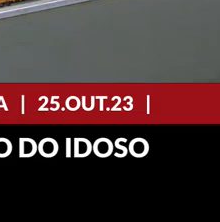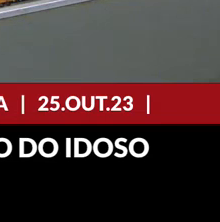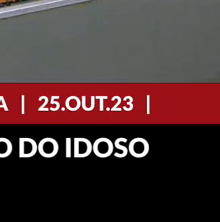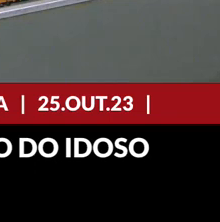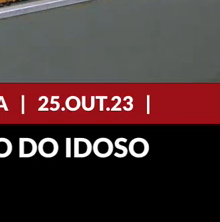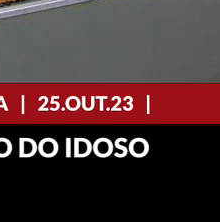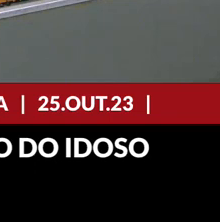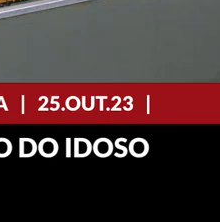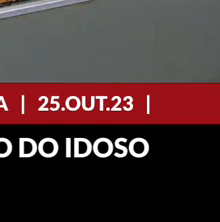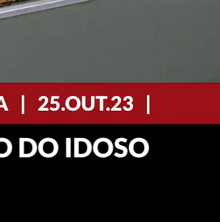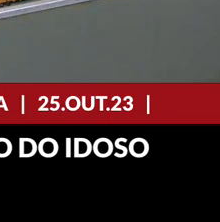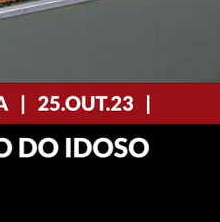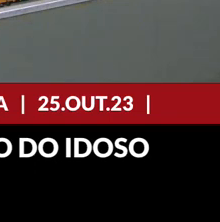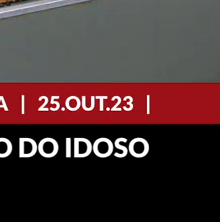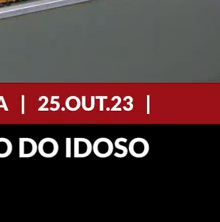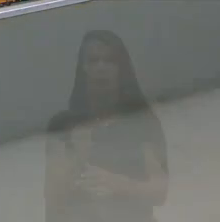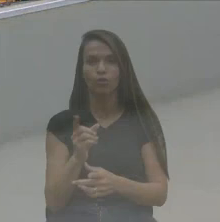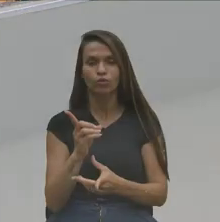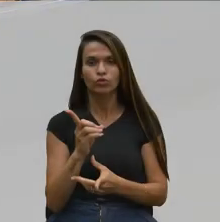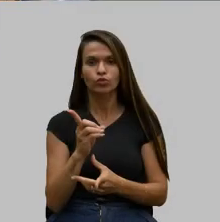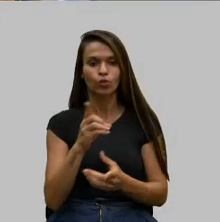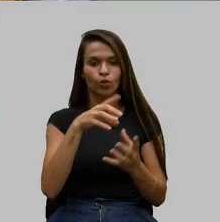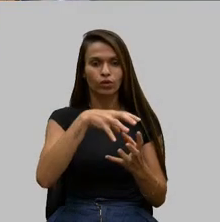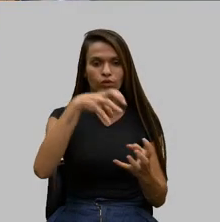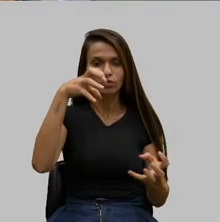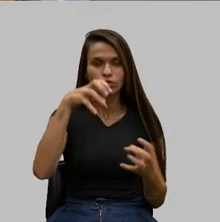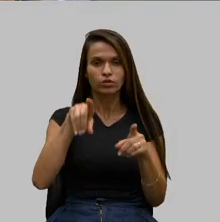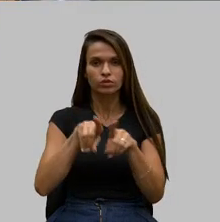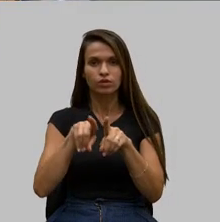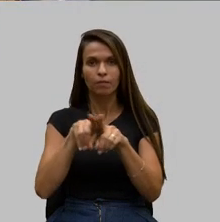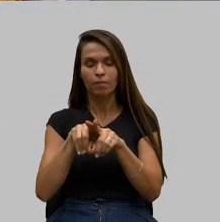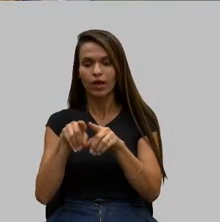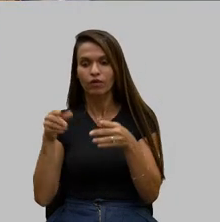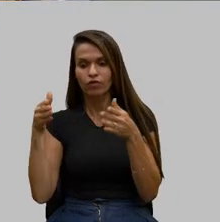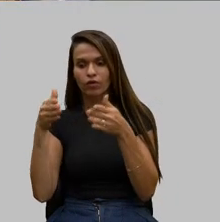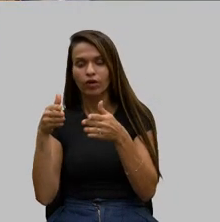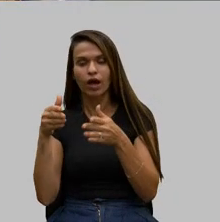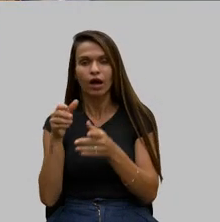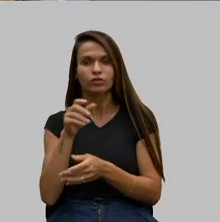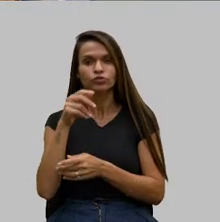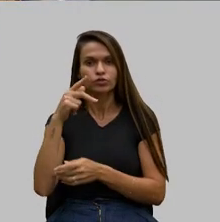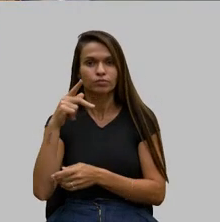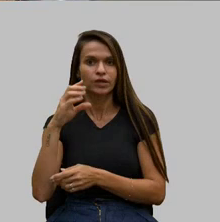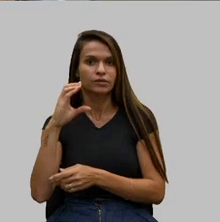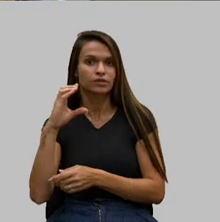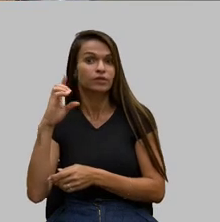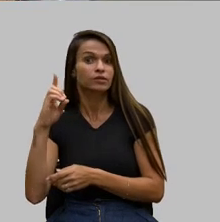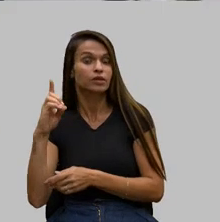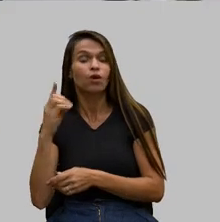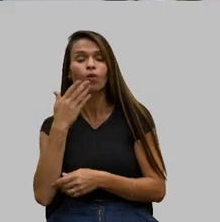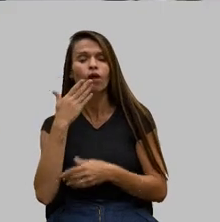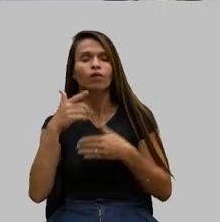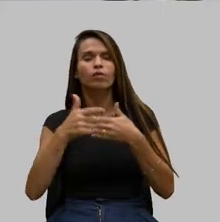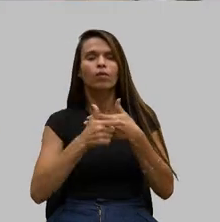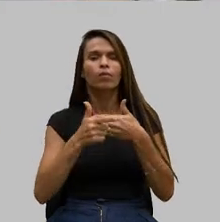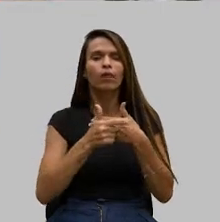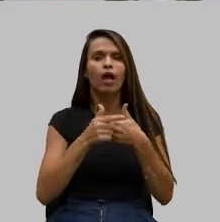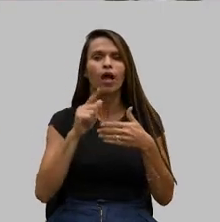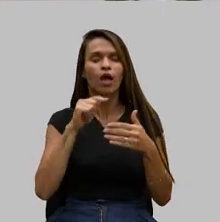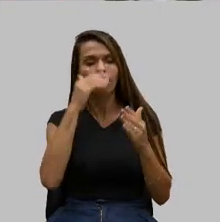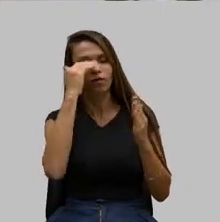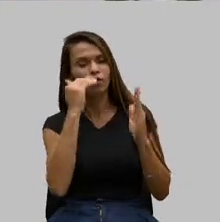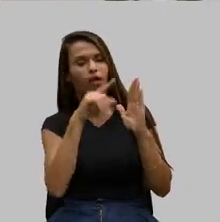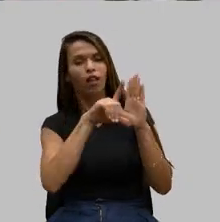Idoso e a pessoa com deficiente deficiência Qual que é o nosso papel que é legislador Qual que é o papel do